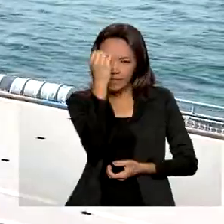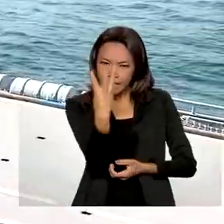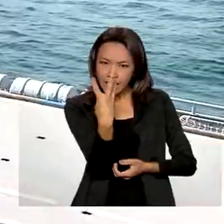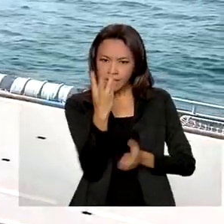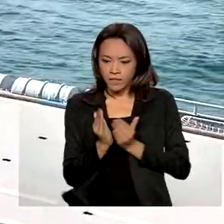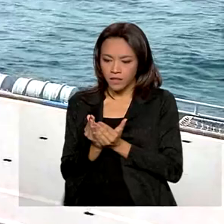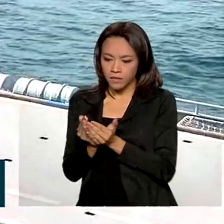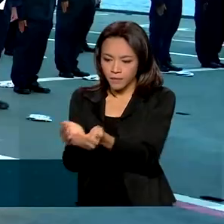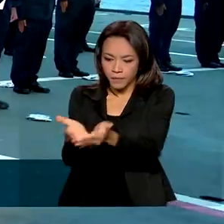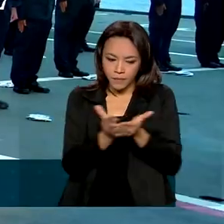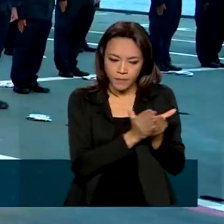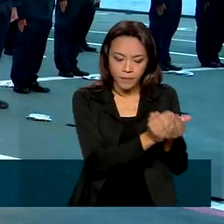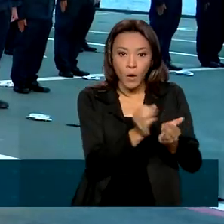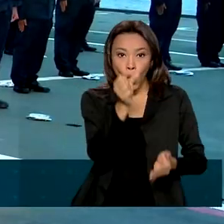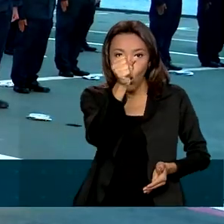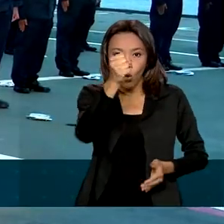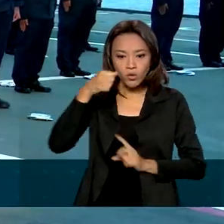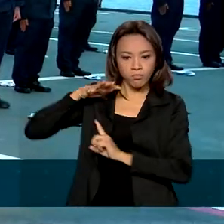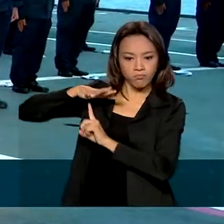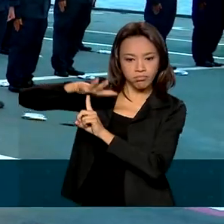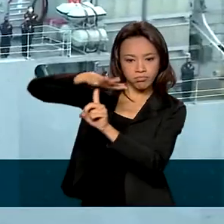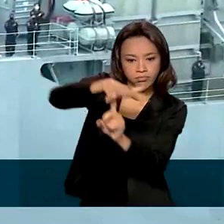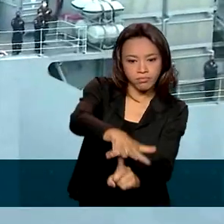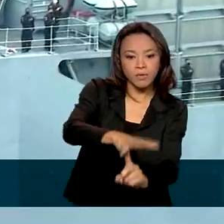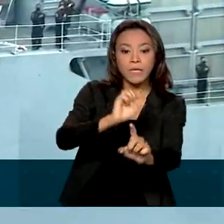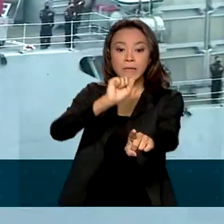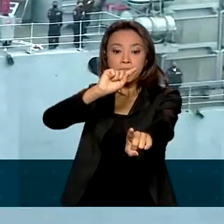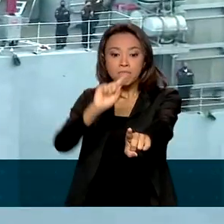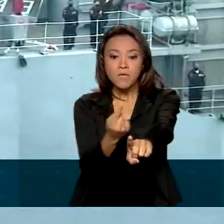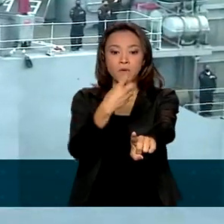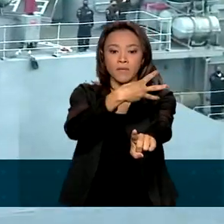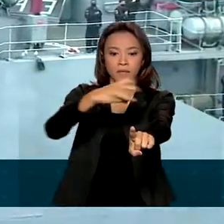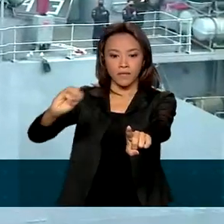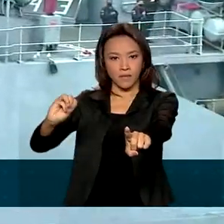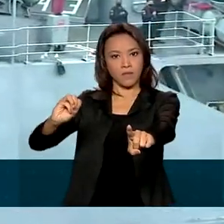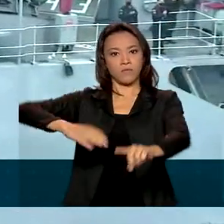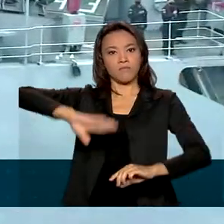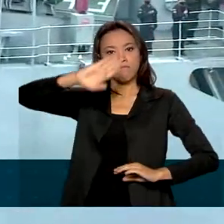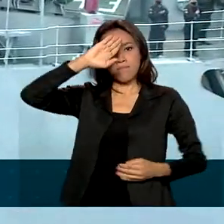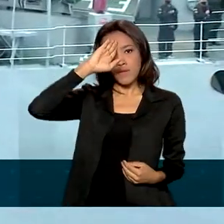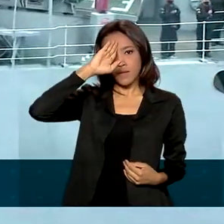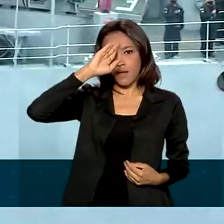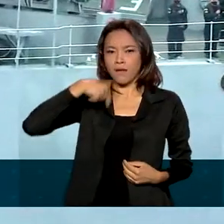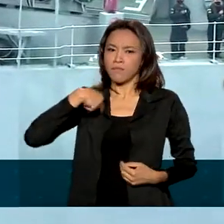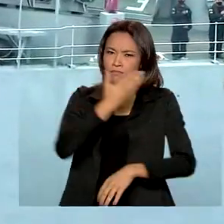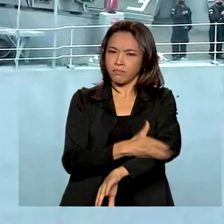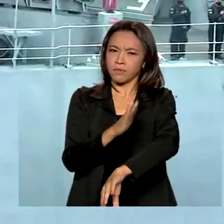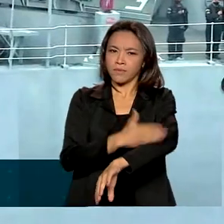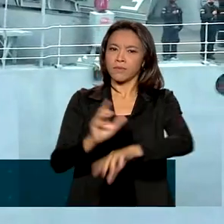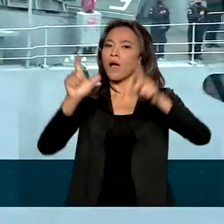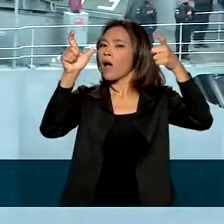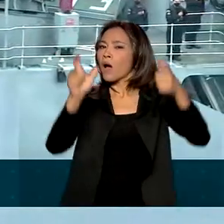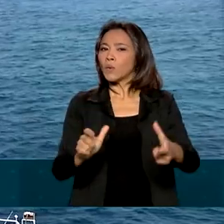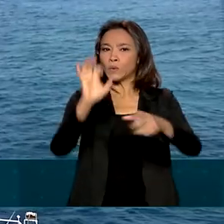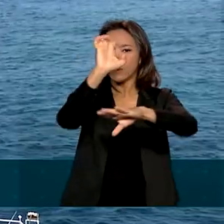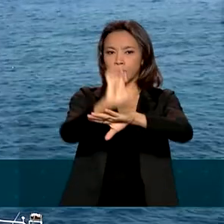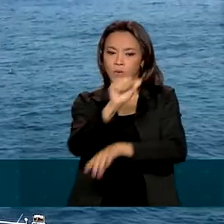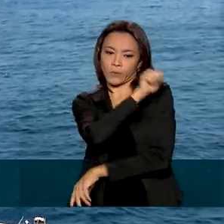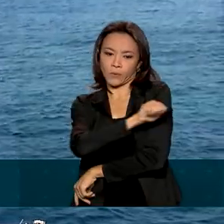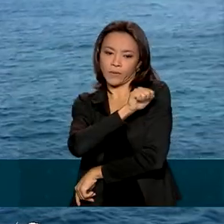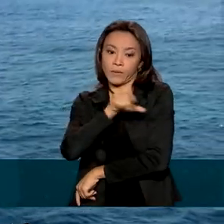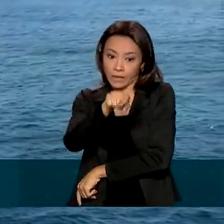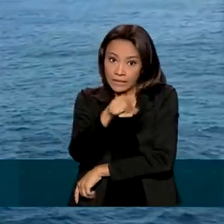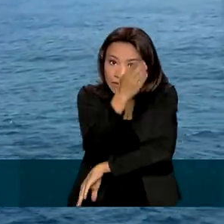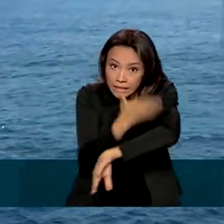3 navios, 8 aeronaves e 1.300 militares participaram da Operação Tridente da Marinha no litoral do Rio de Janeiro. Durante